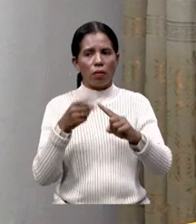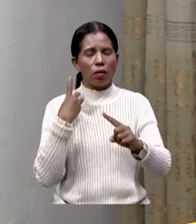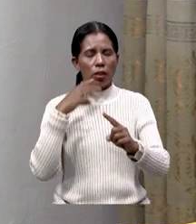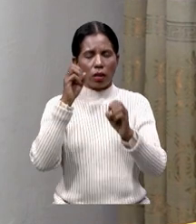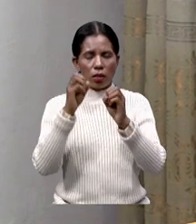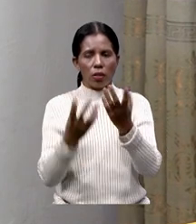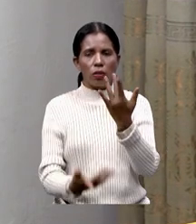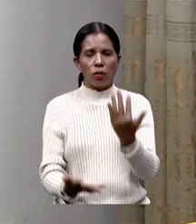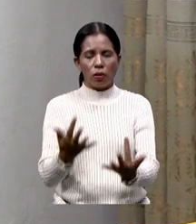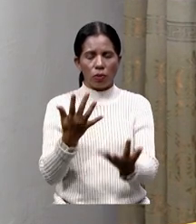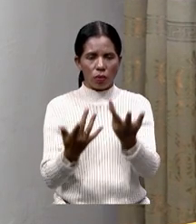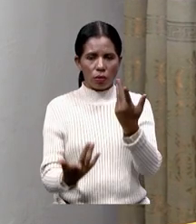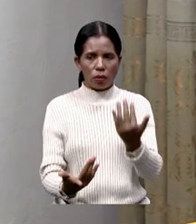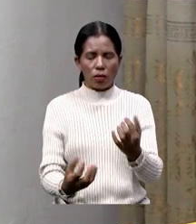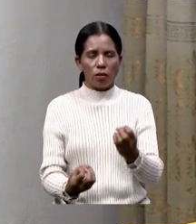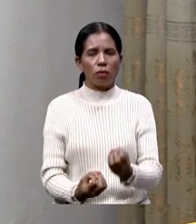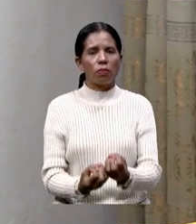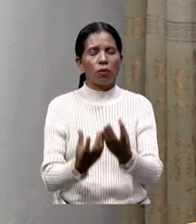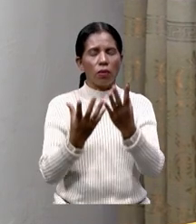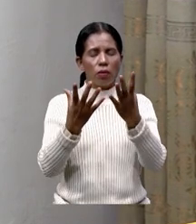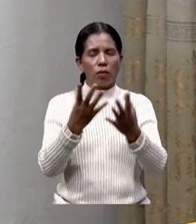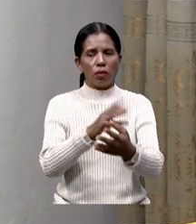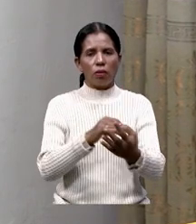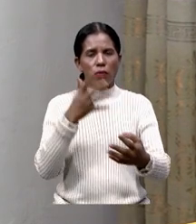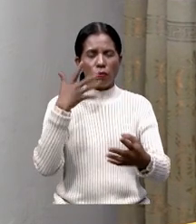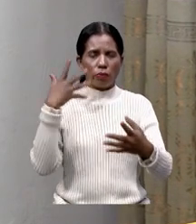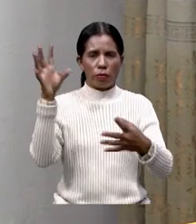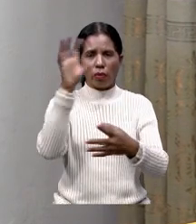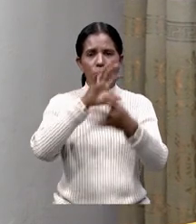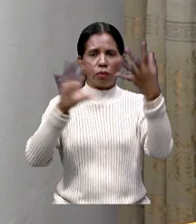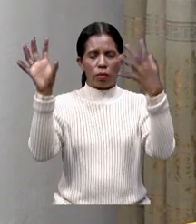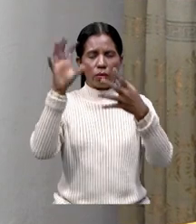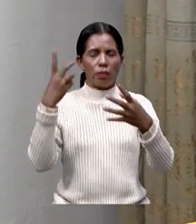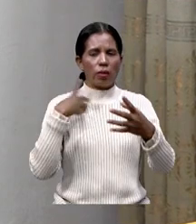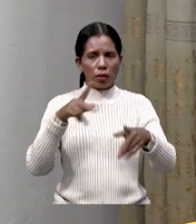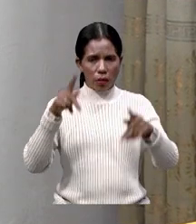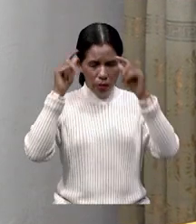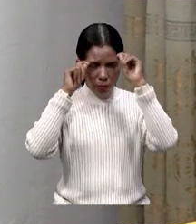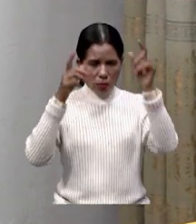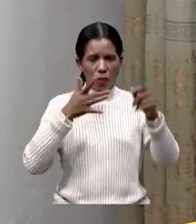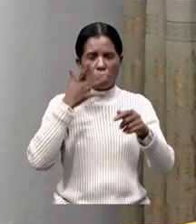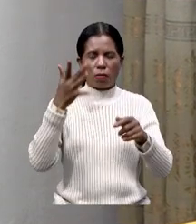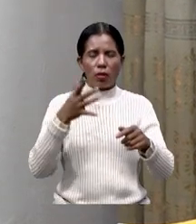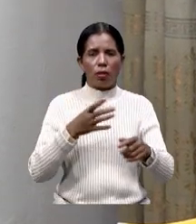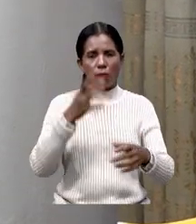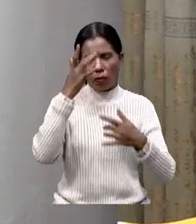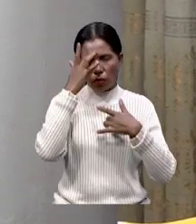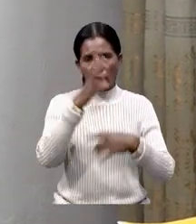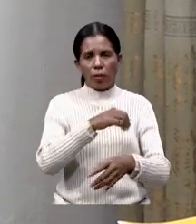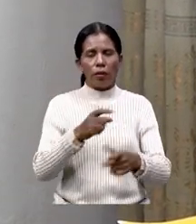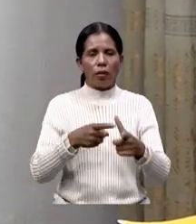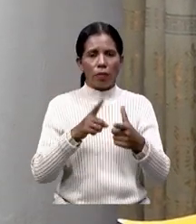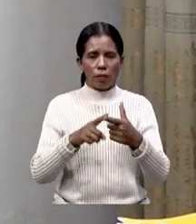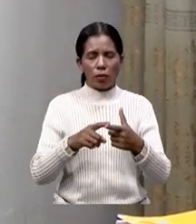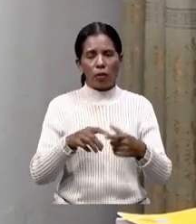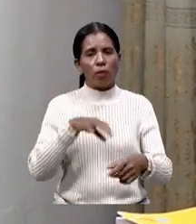sunu nia crea ar nebe ala saudável ba ita ema timor rasi Mas bem hira quando a lixo se